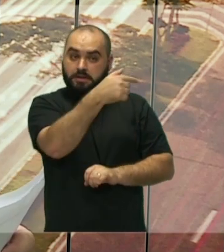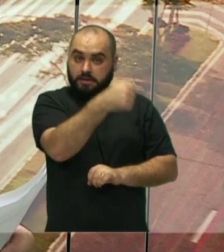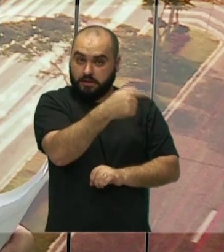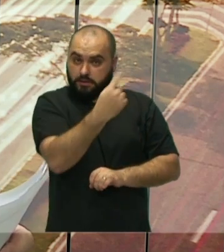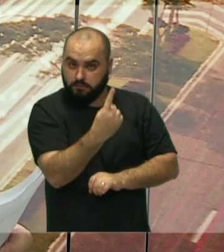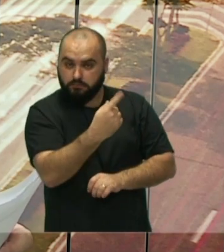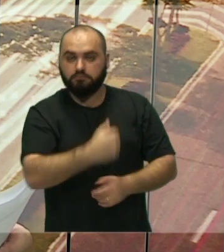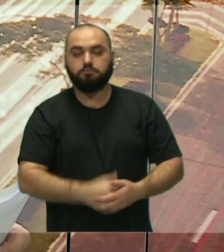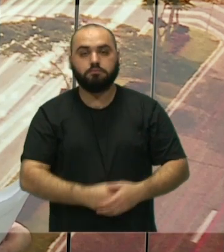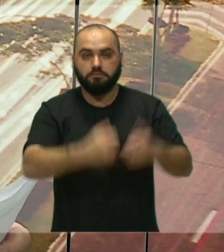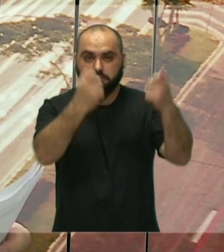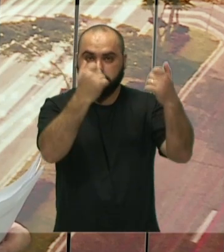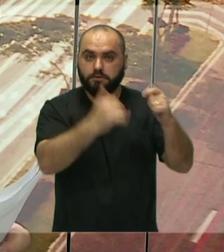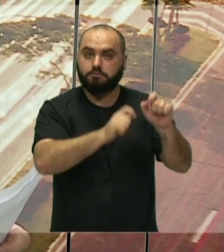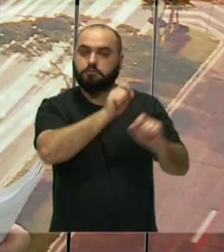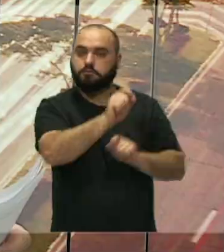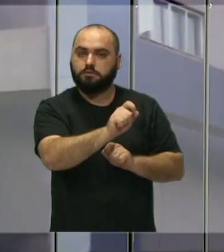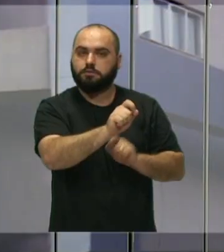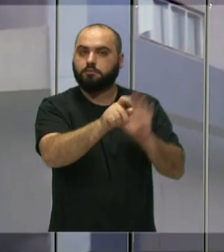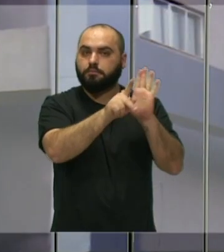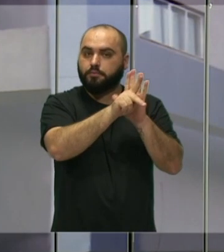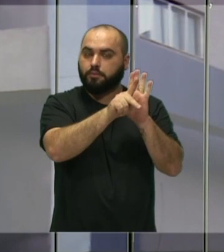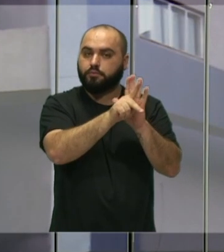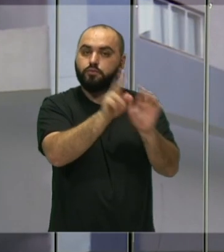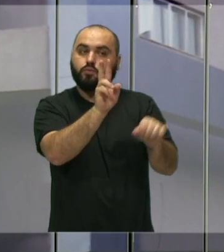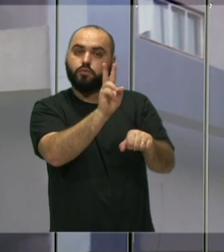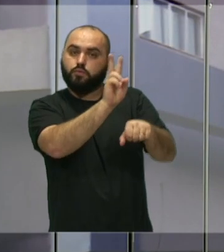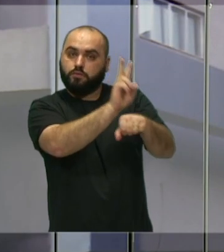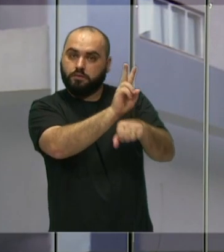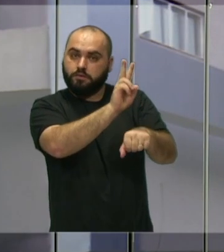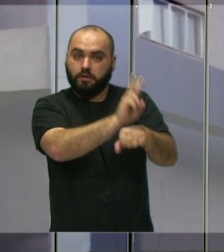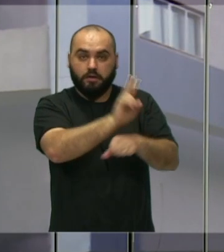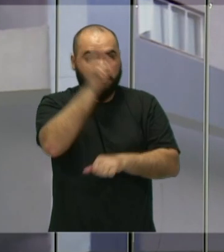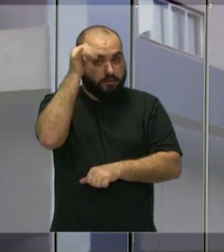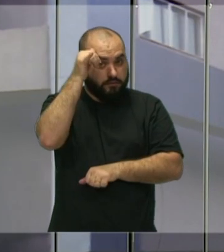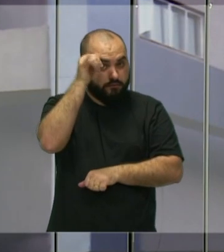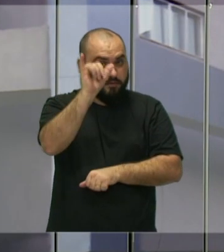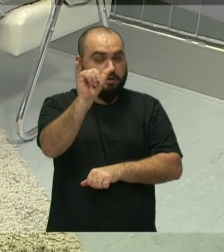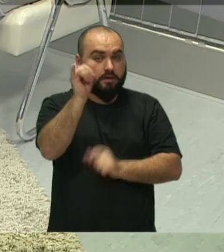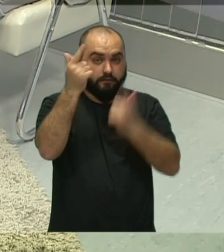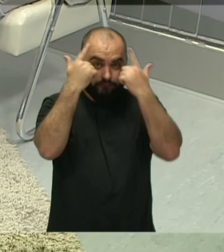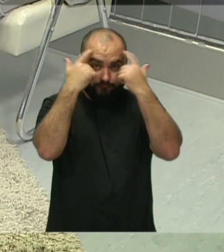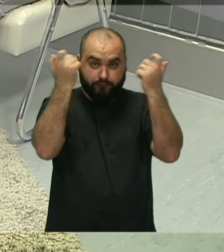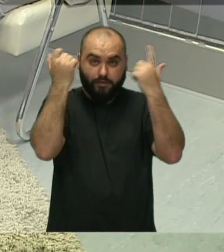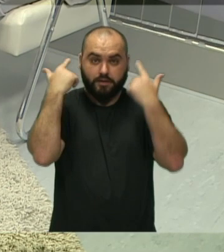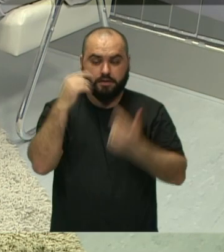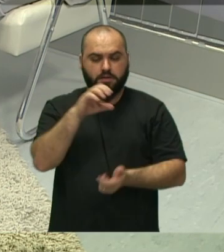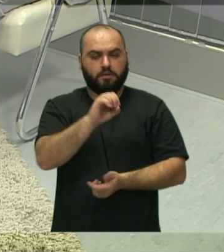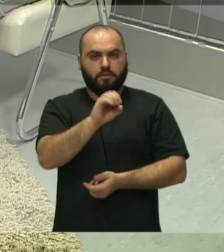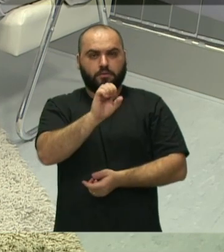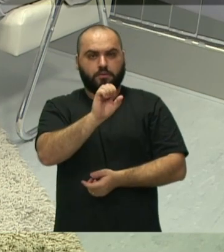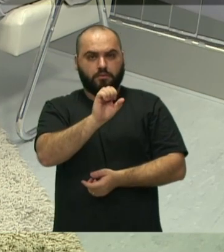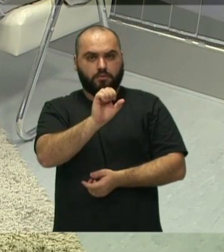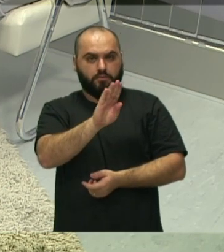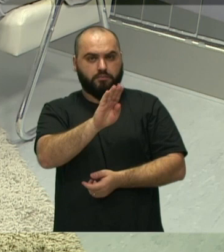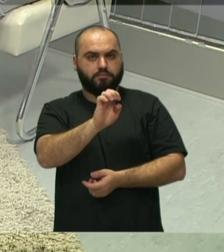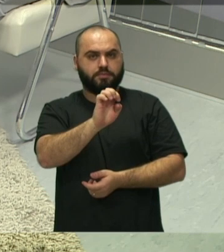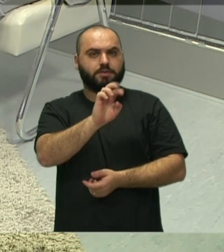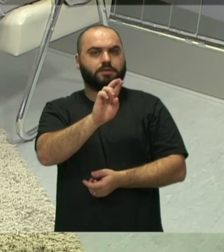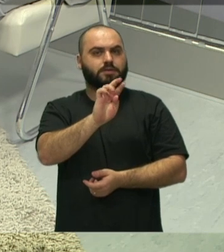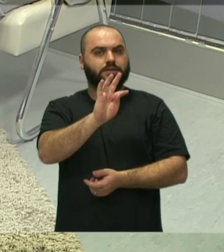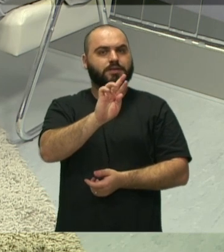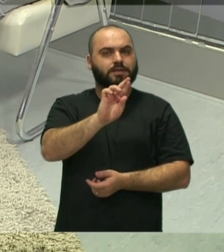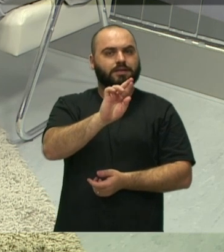de adoção de medidas de proteção contra a violência obstétrica no município de Itajaí. Todo o